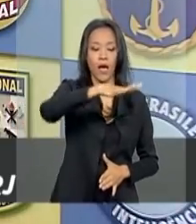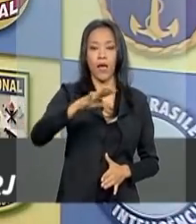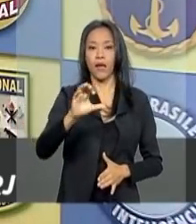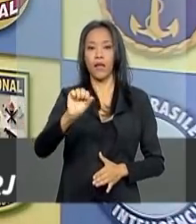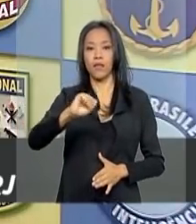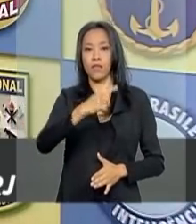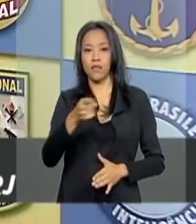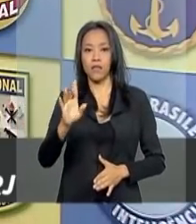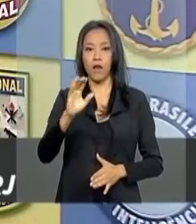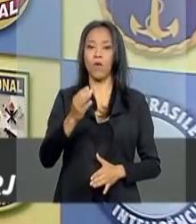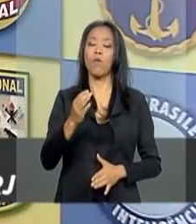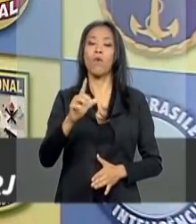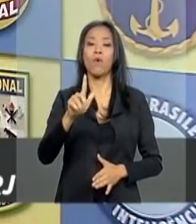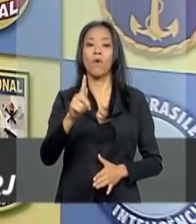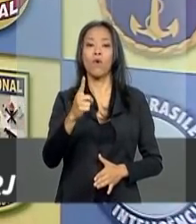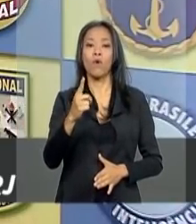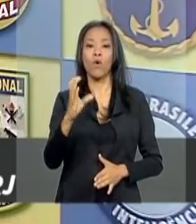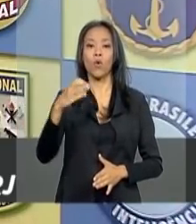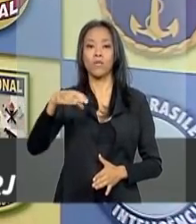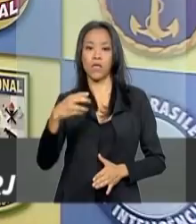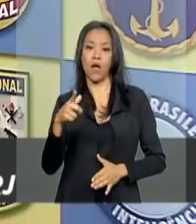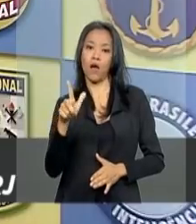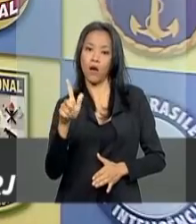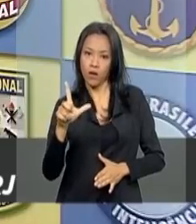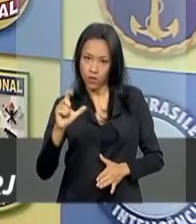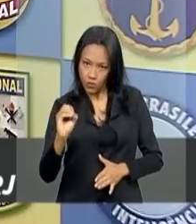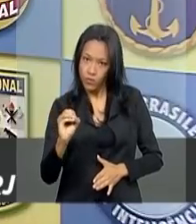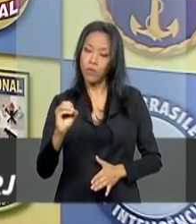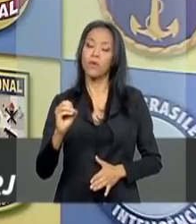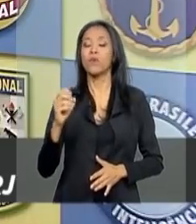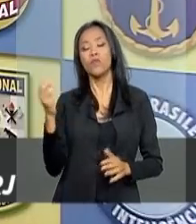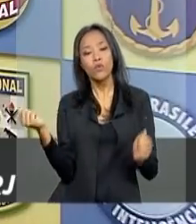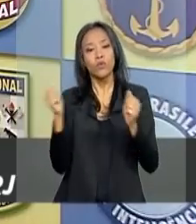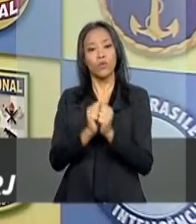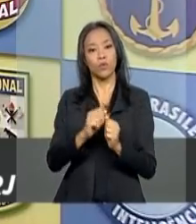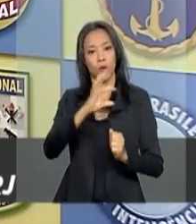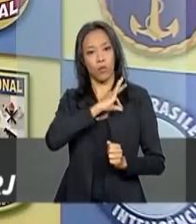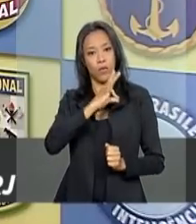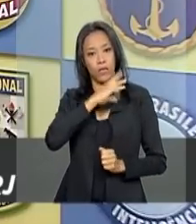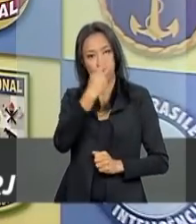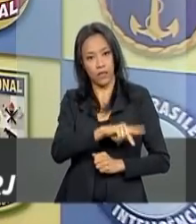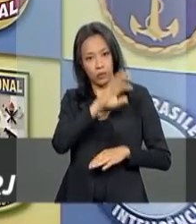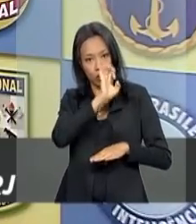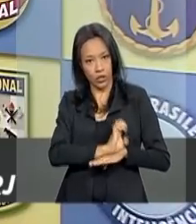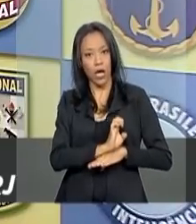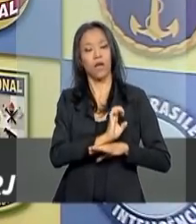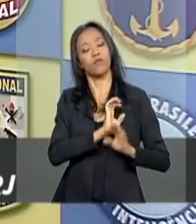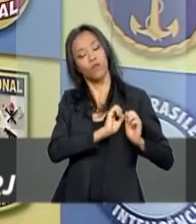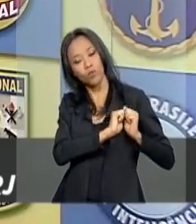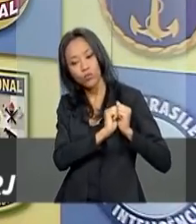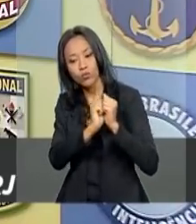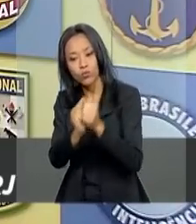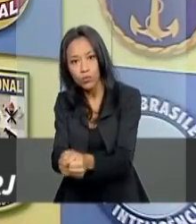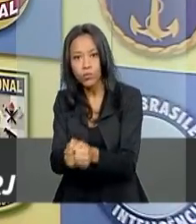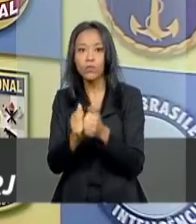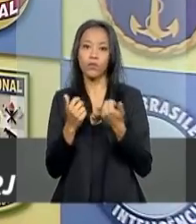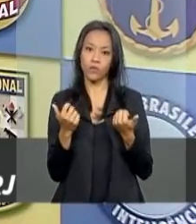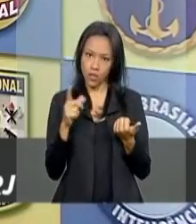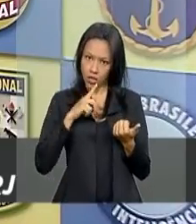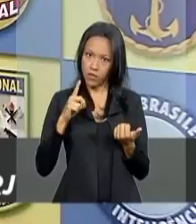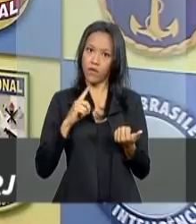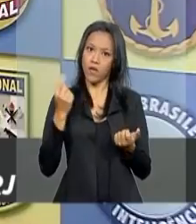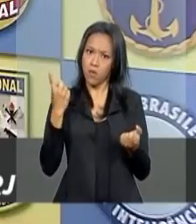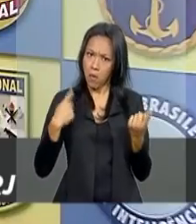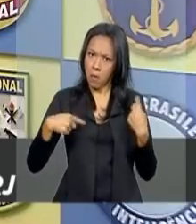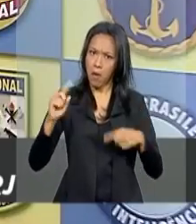participaram nesta ação uma ação conjunta com a polícia militar que teve êxito a mais de